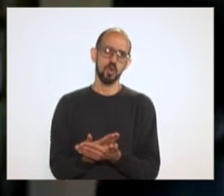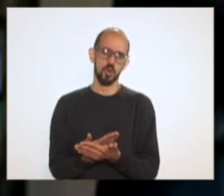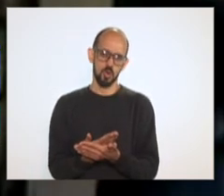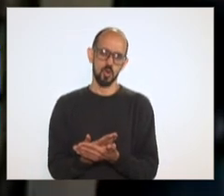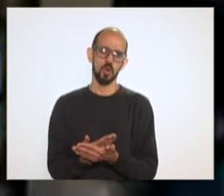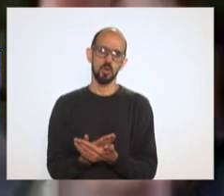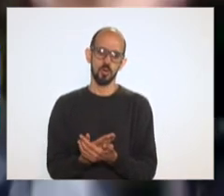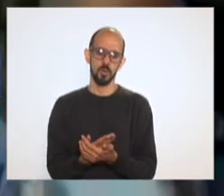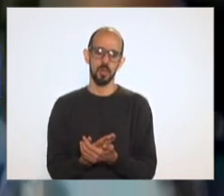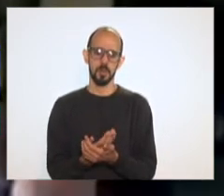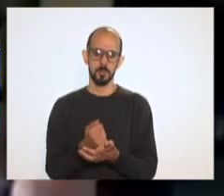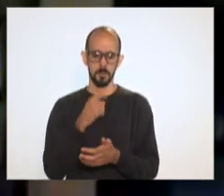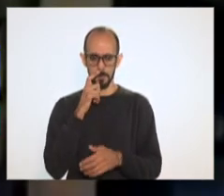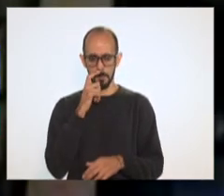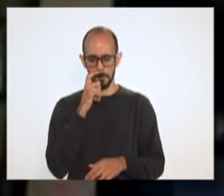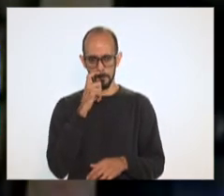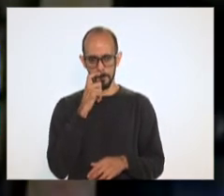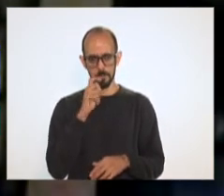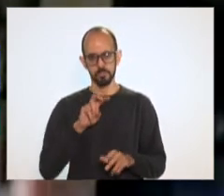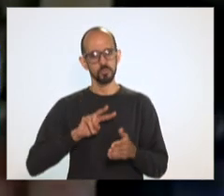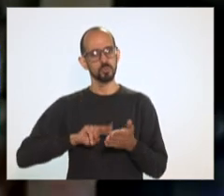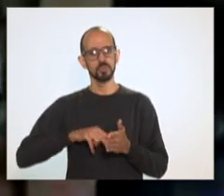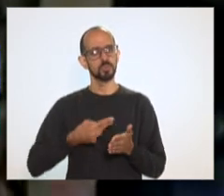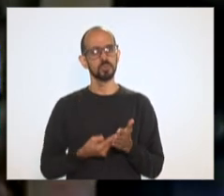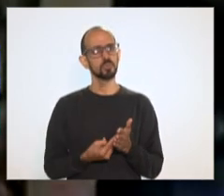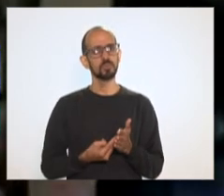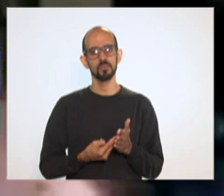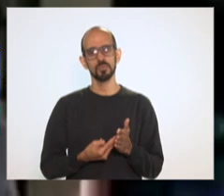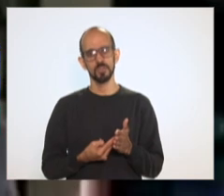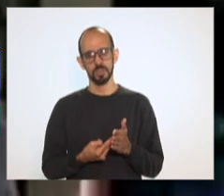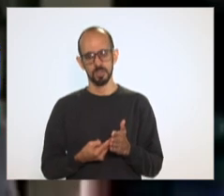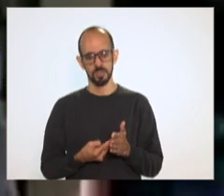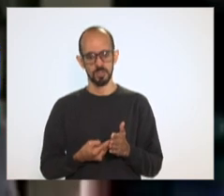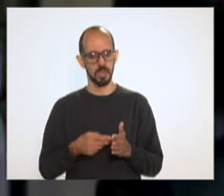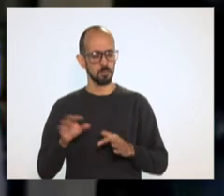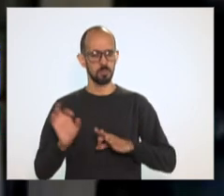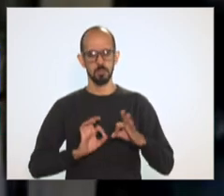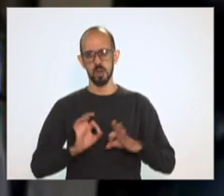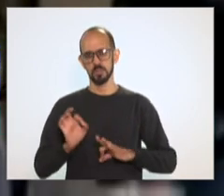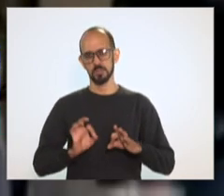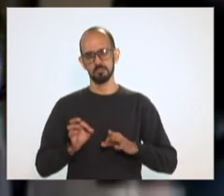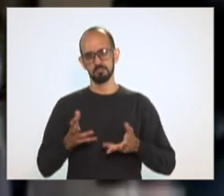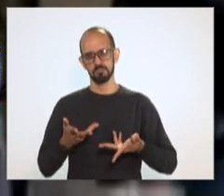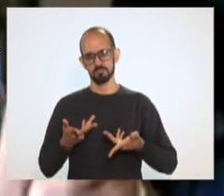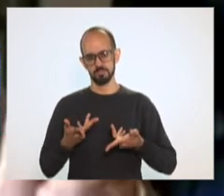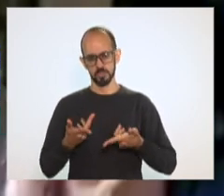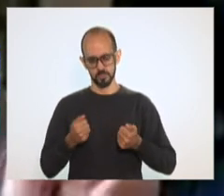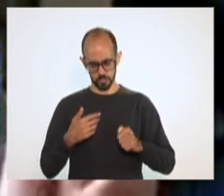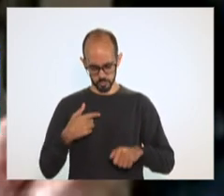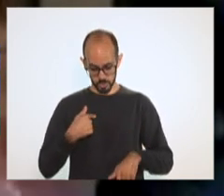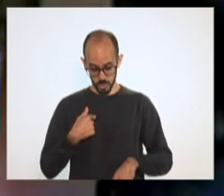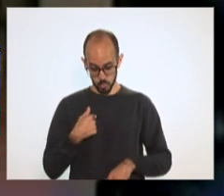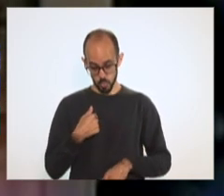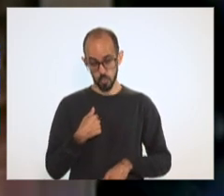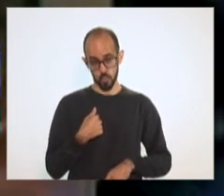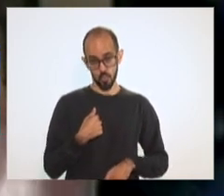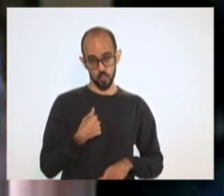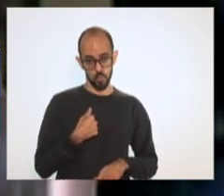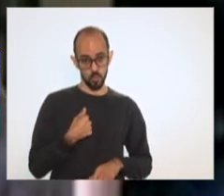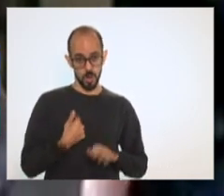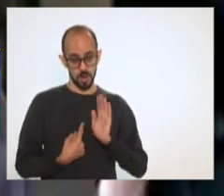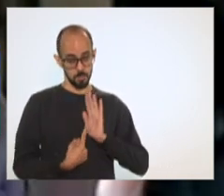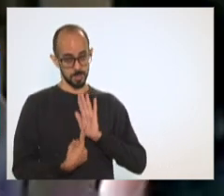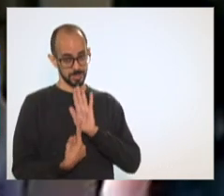ou seja o é o projeto perfeitíssimo eu apresentei uma